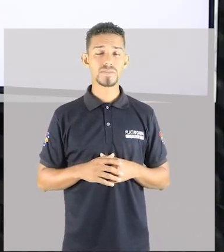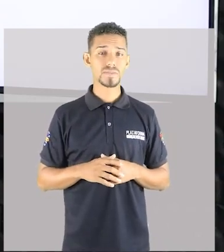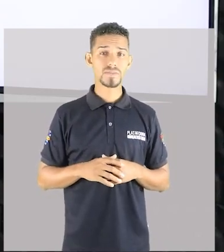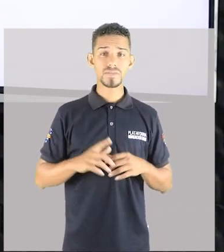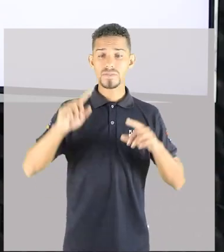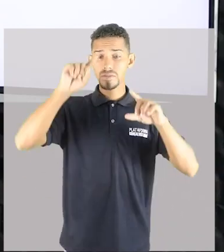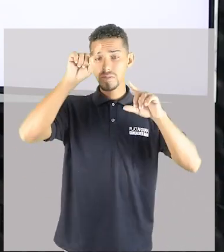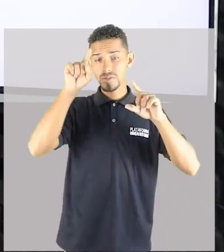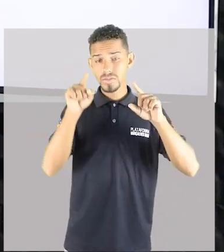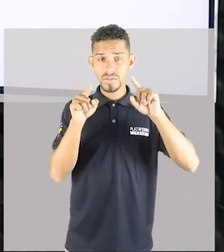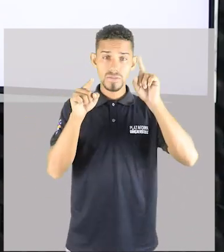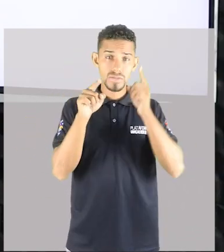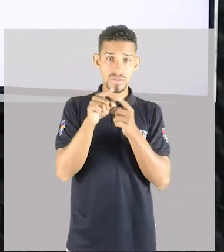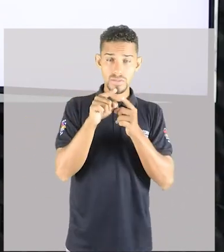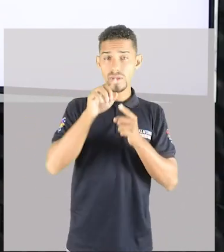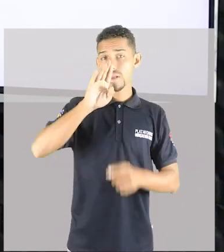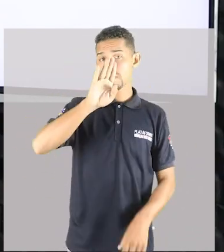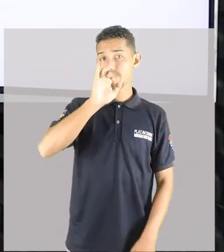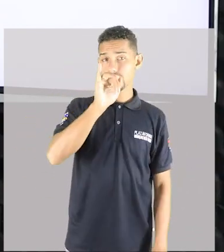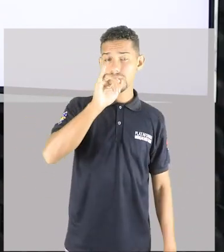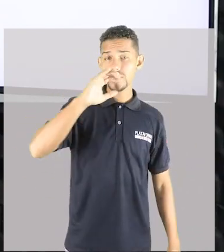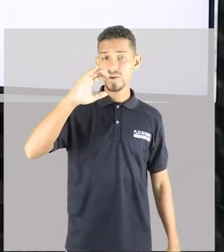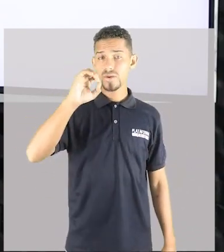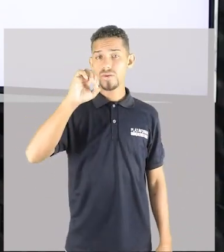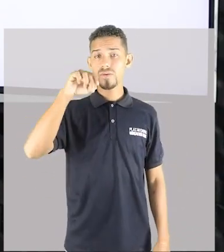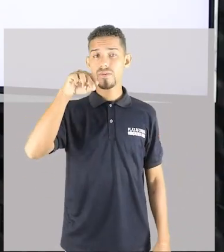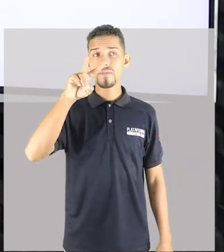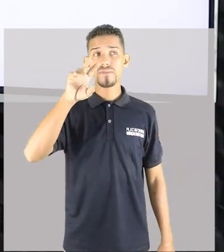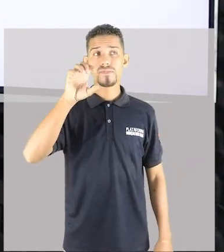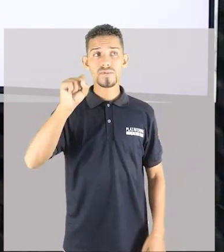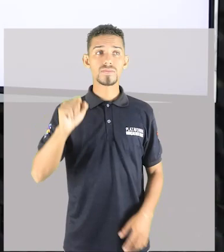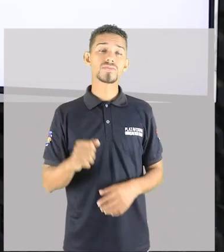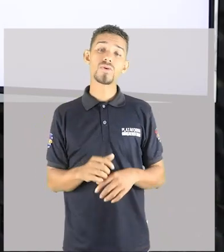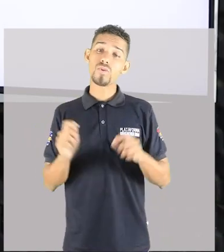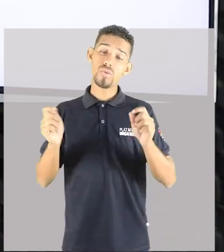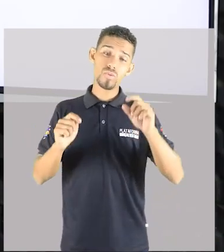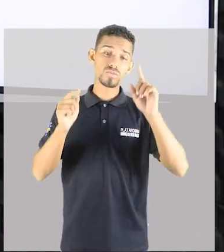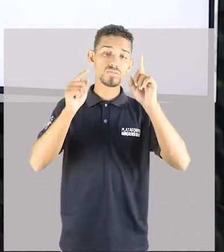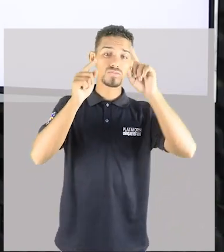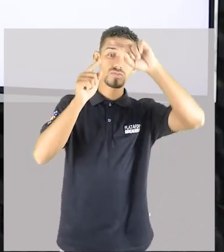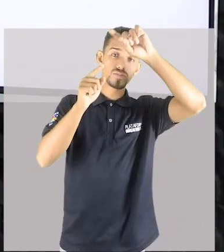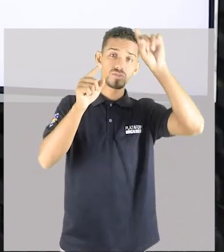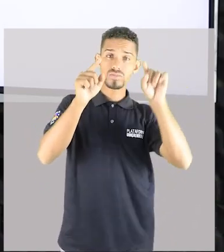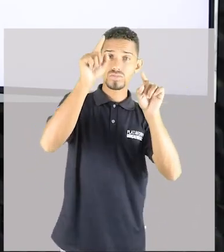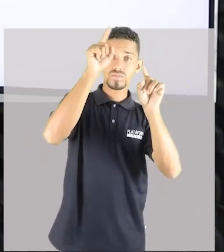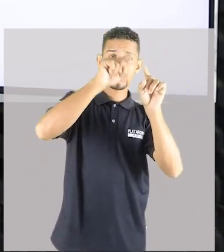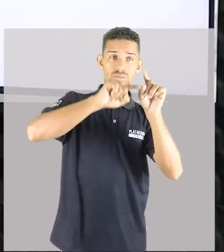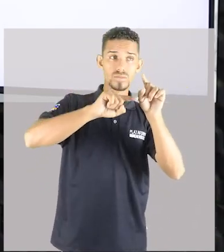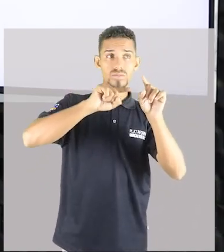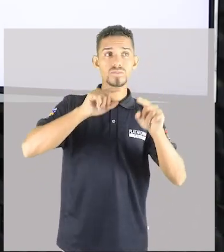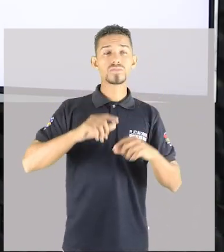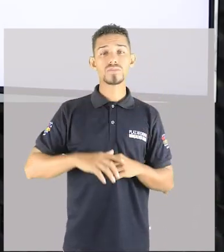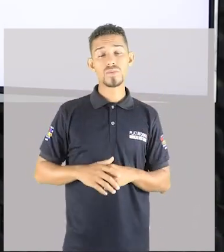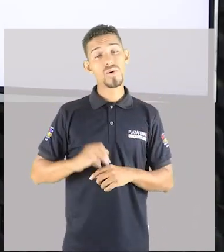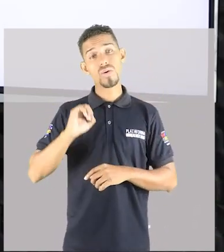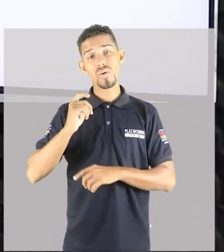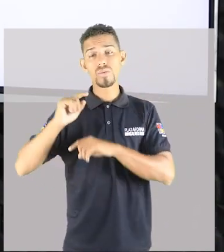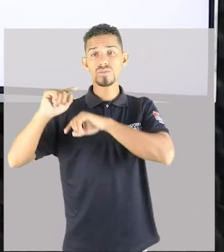biconvexa, pode ser a côncavo convexa ou a plano convexa.